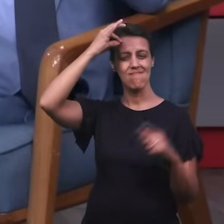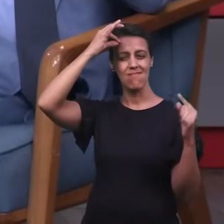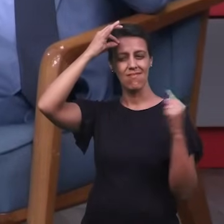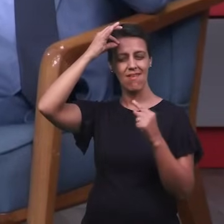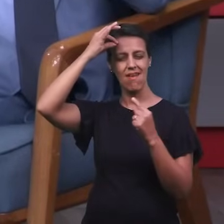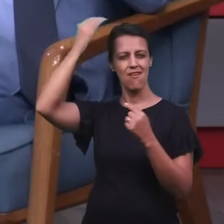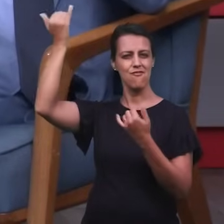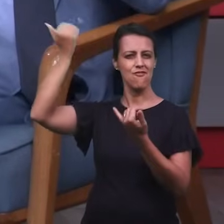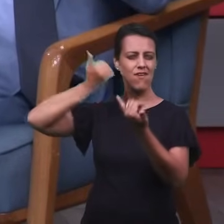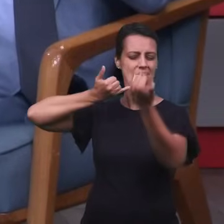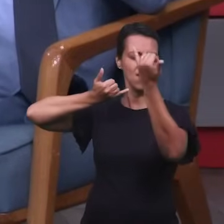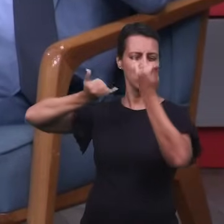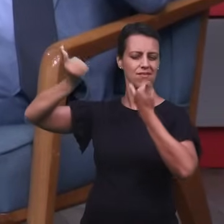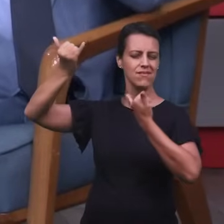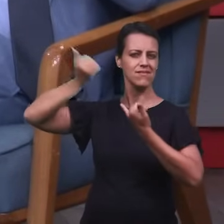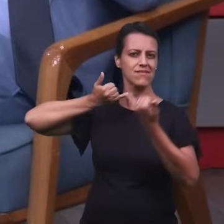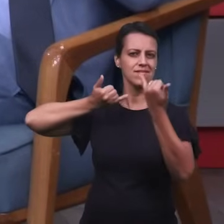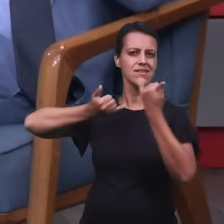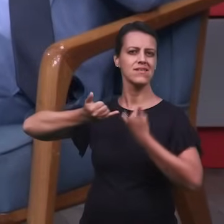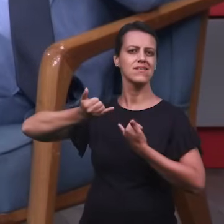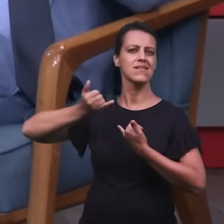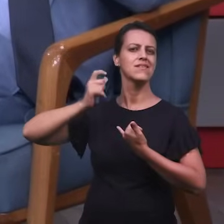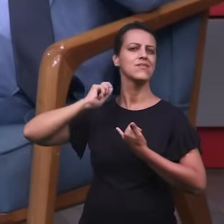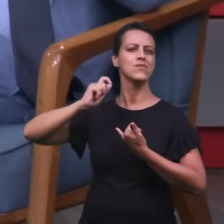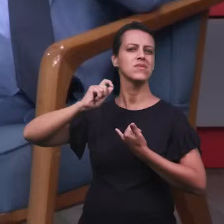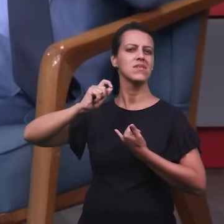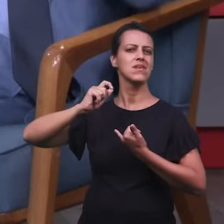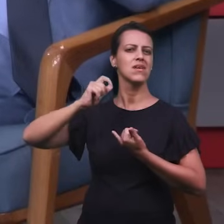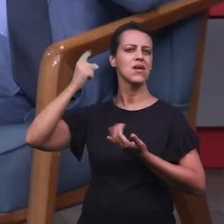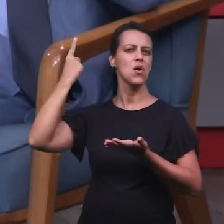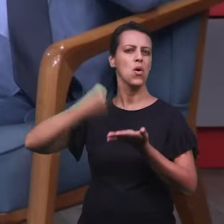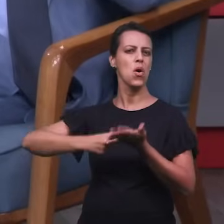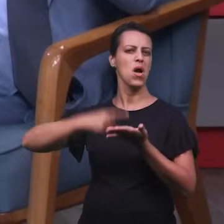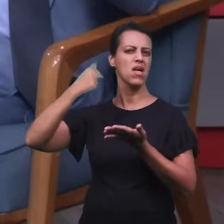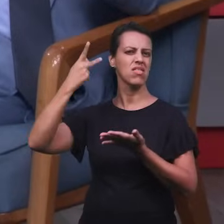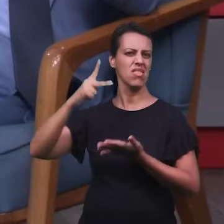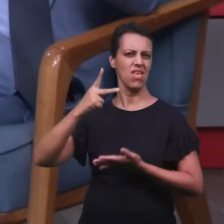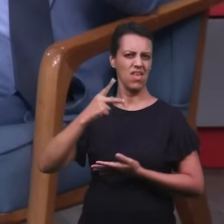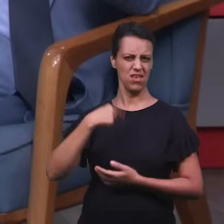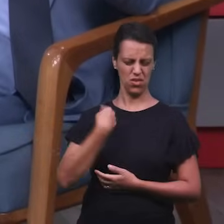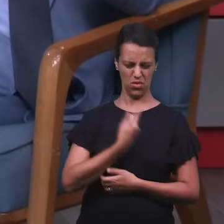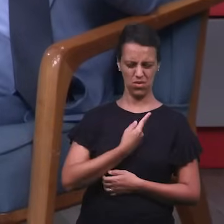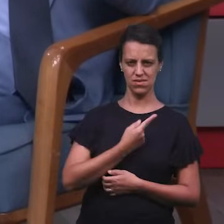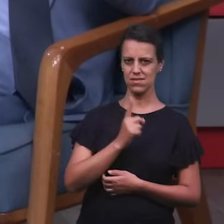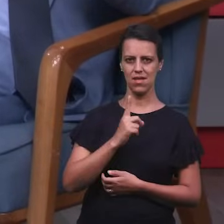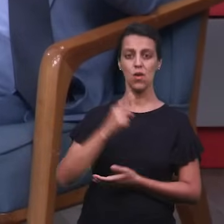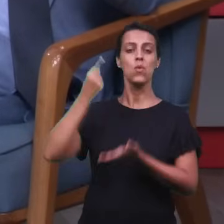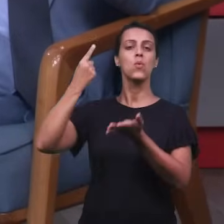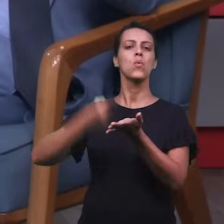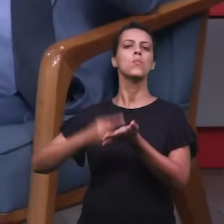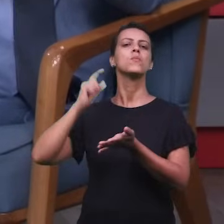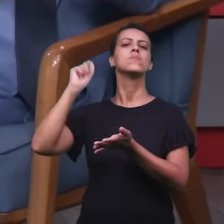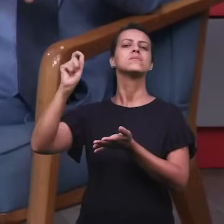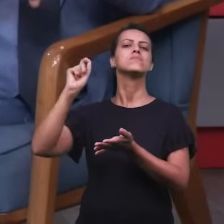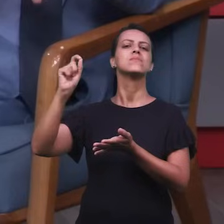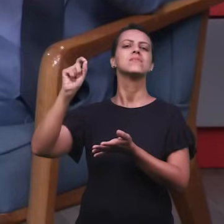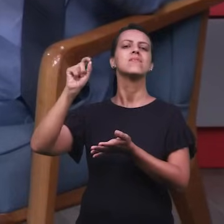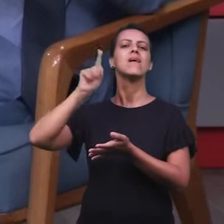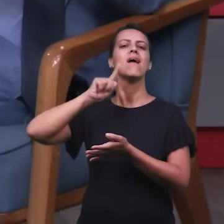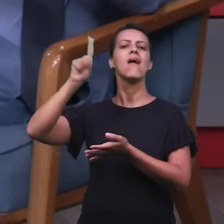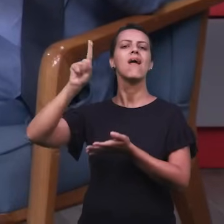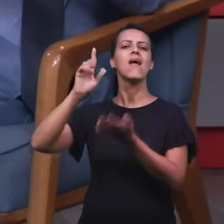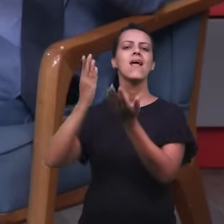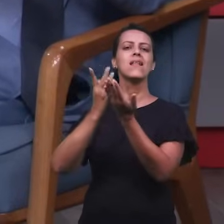ele nos fala, ele tem compromisso, não conosco, mas ele tem compromisso com a sua palavra. E o clamor pelo sangue